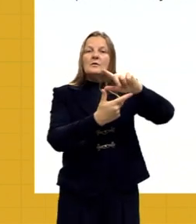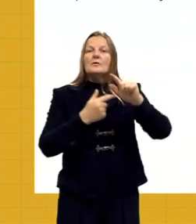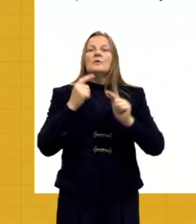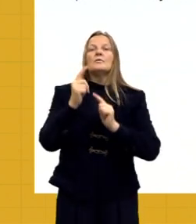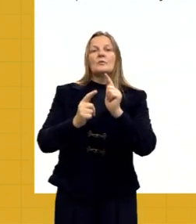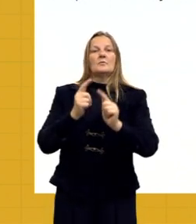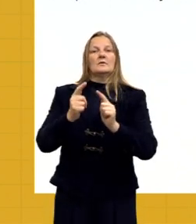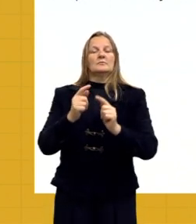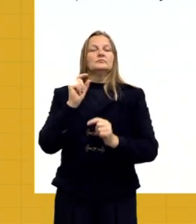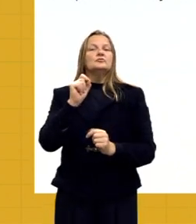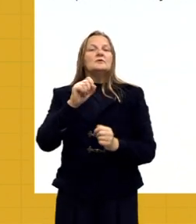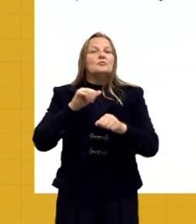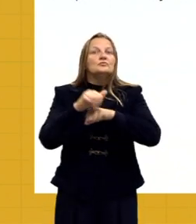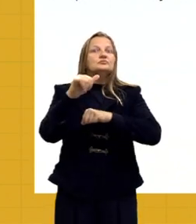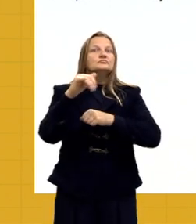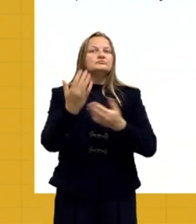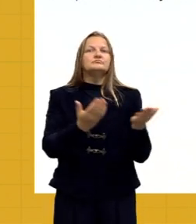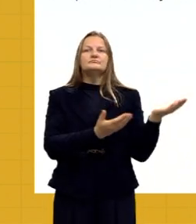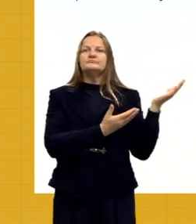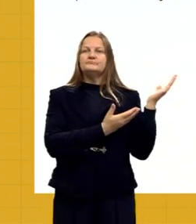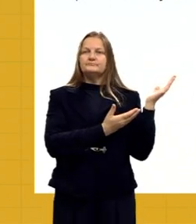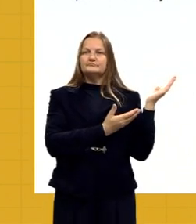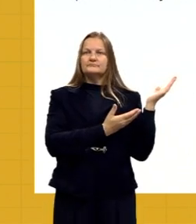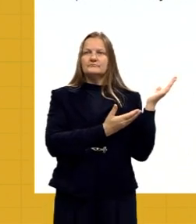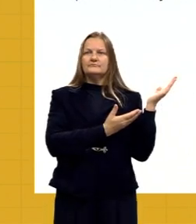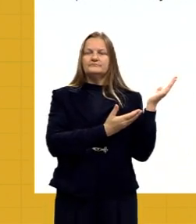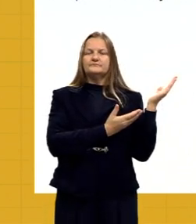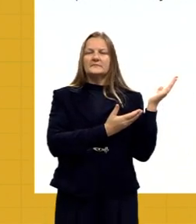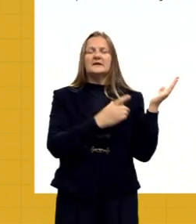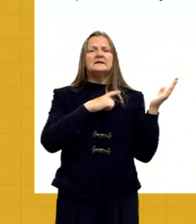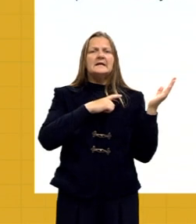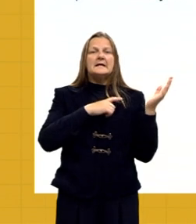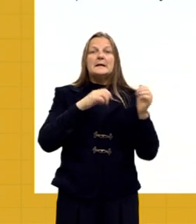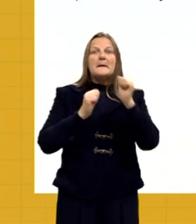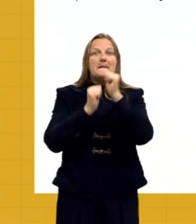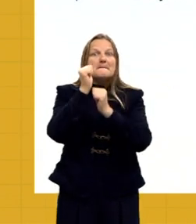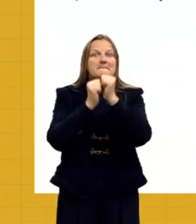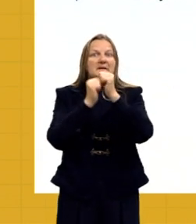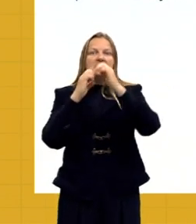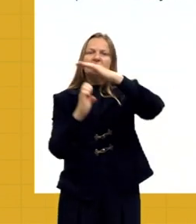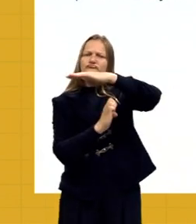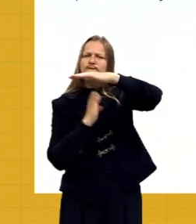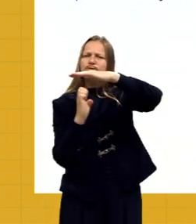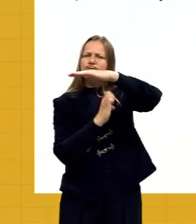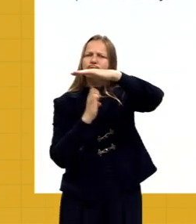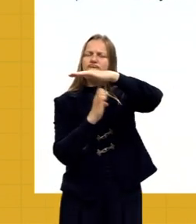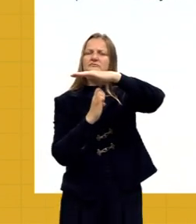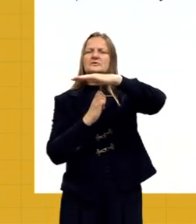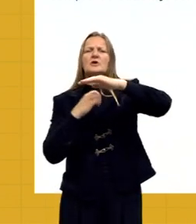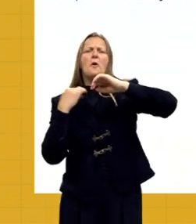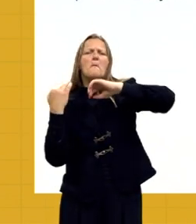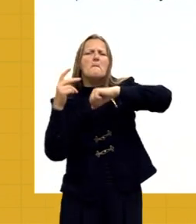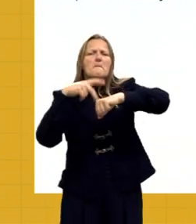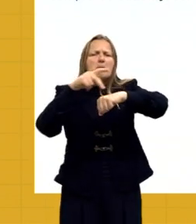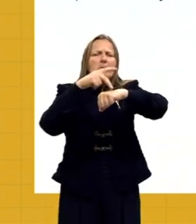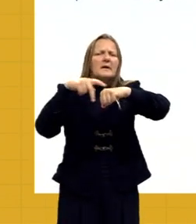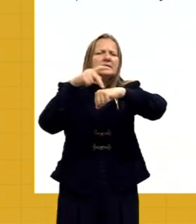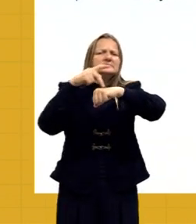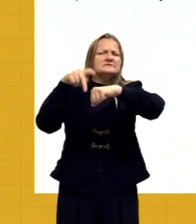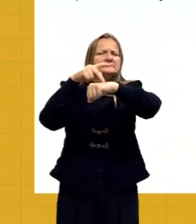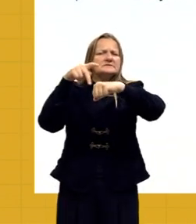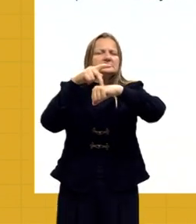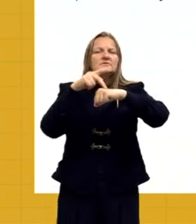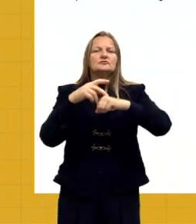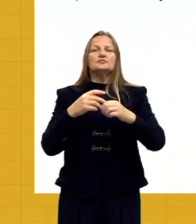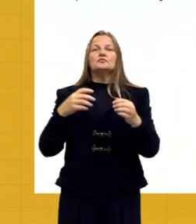olha lá o que que vai acontecer hoje nós temos essas multinacionais que são empresas são são são grandes fábricas